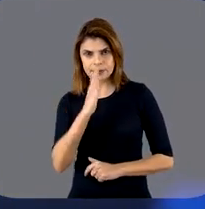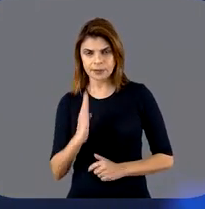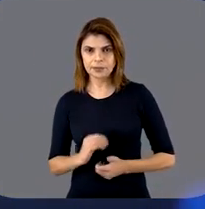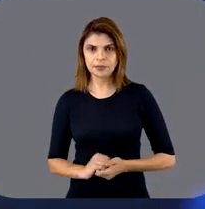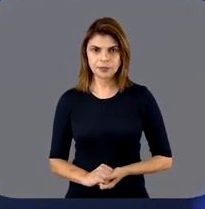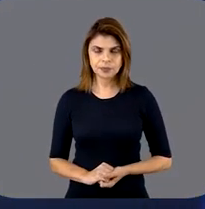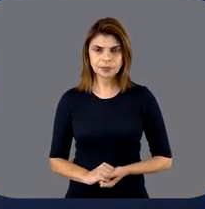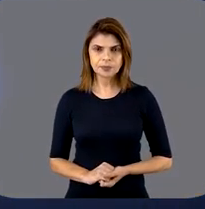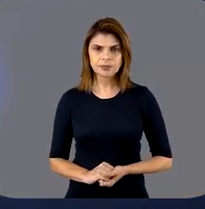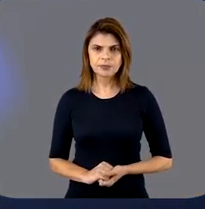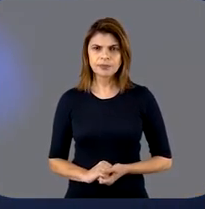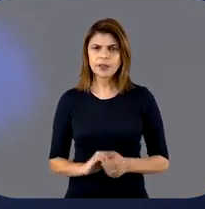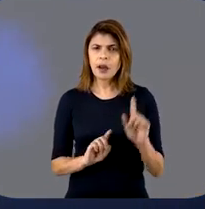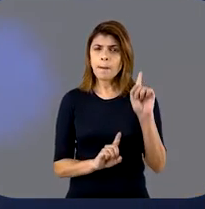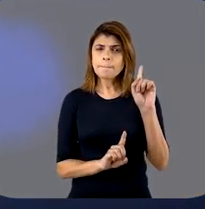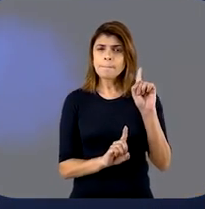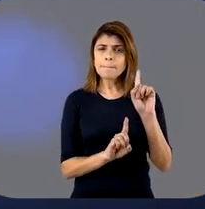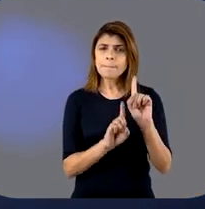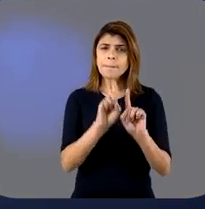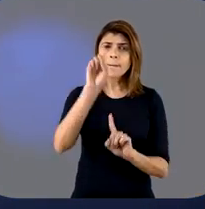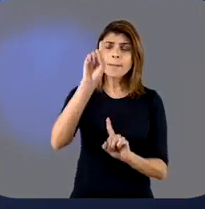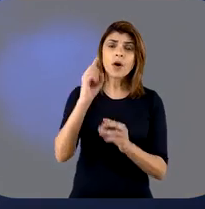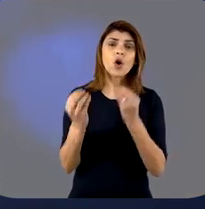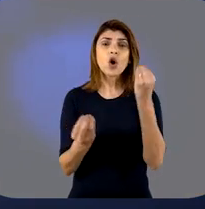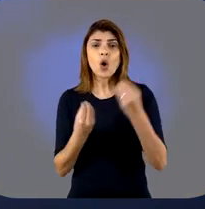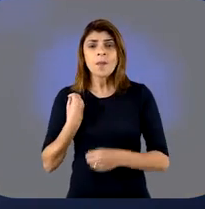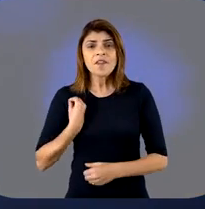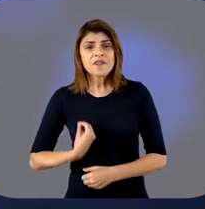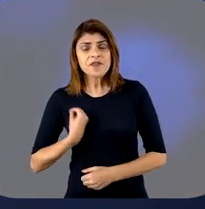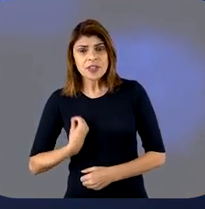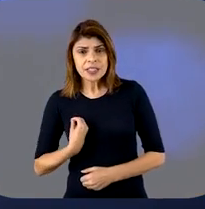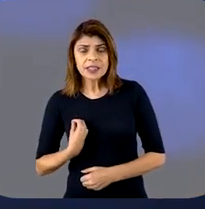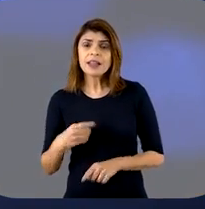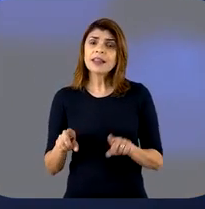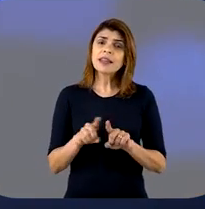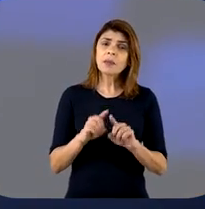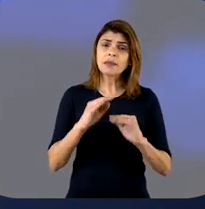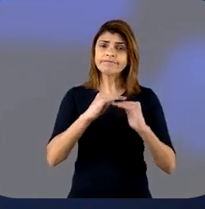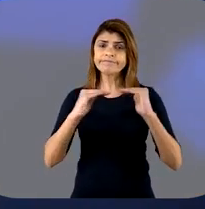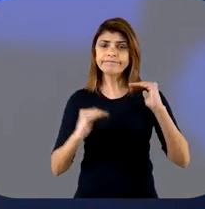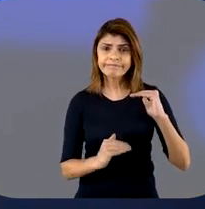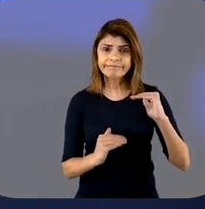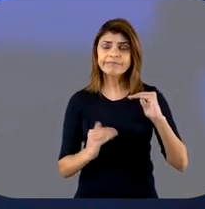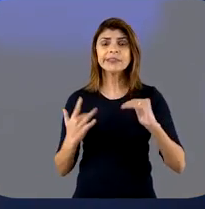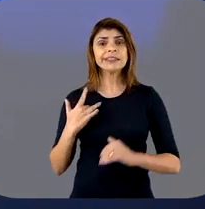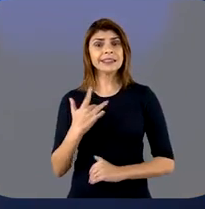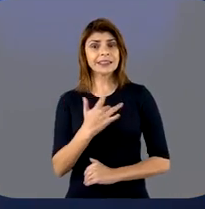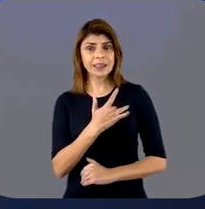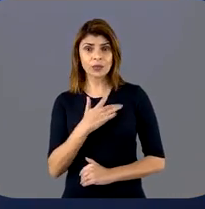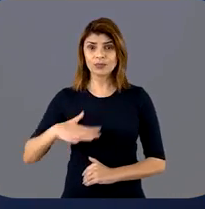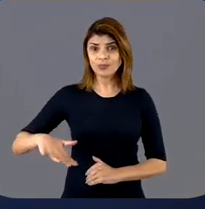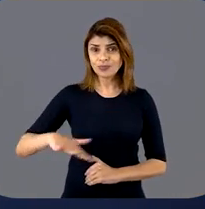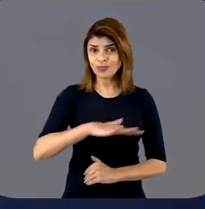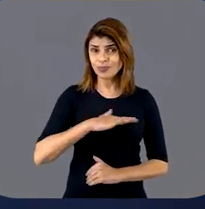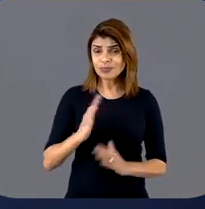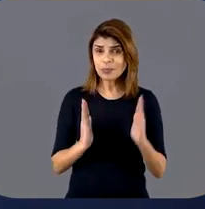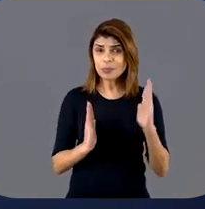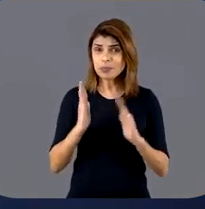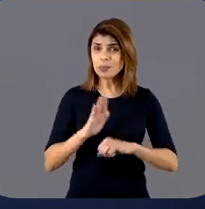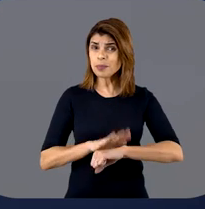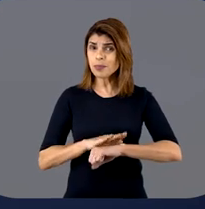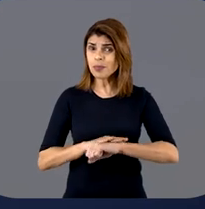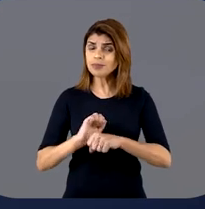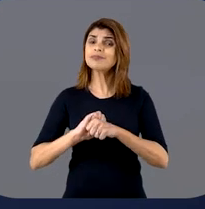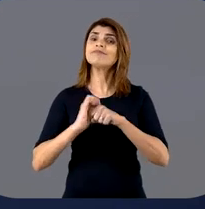As disparidades das condições de vida e das desigualdades em saúde no tempo de pandemia é o